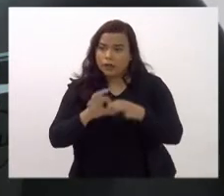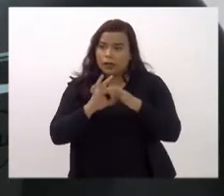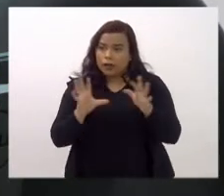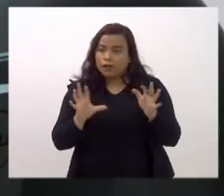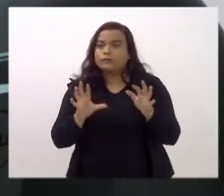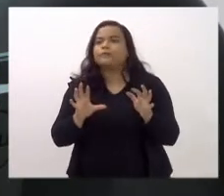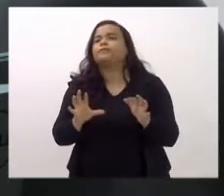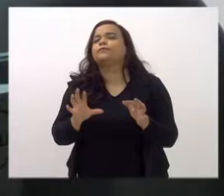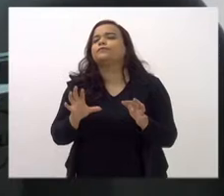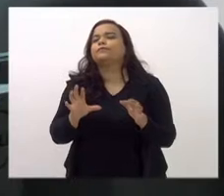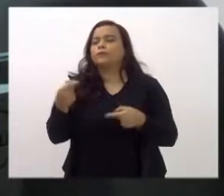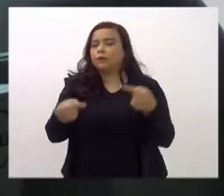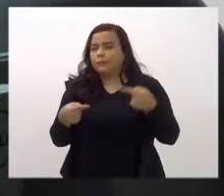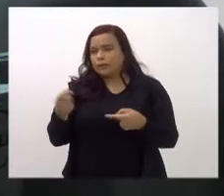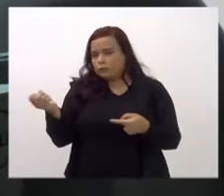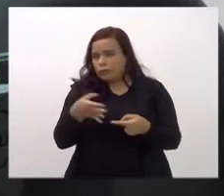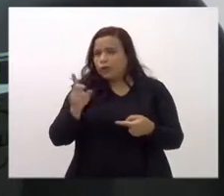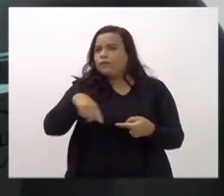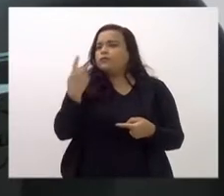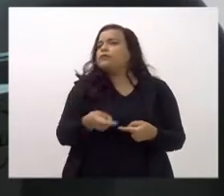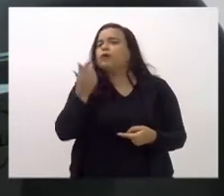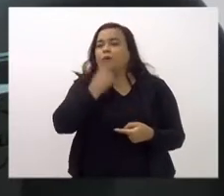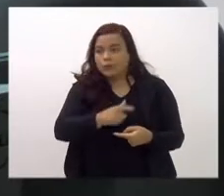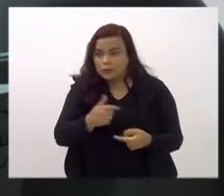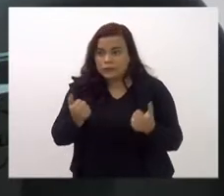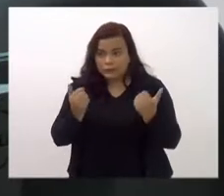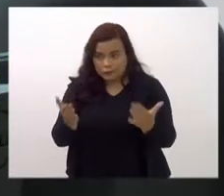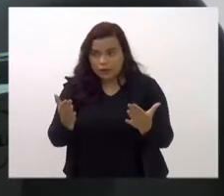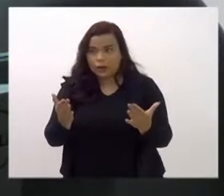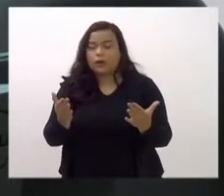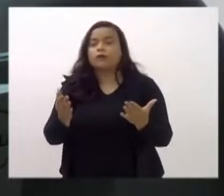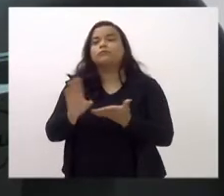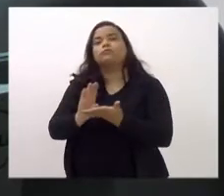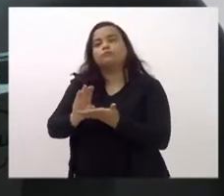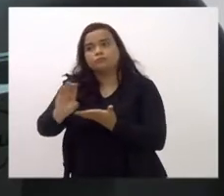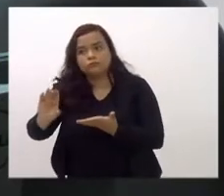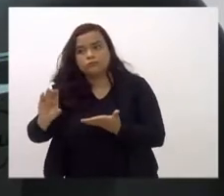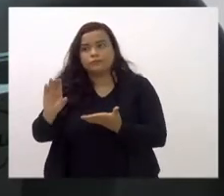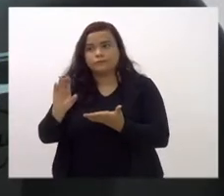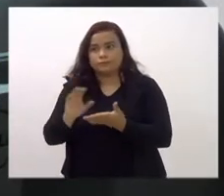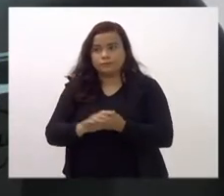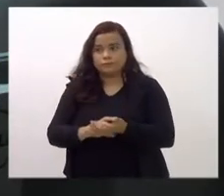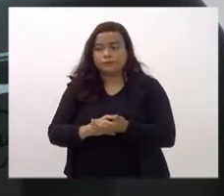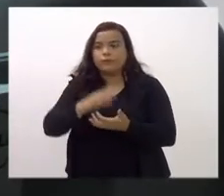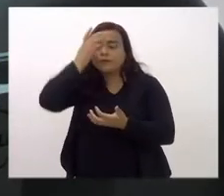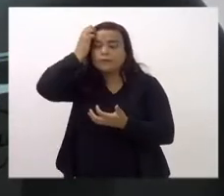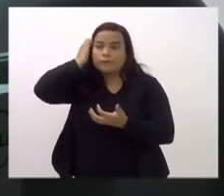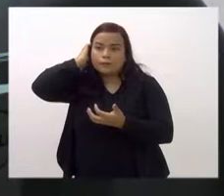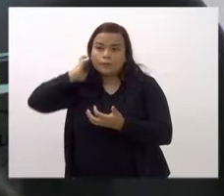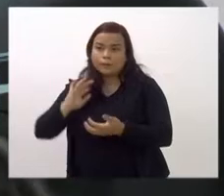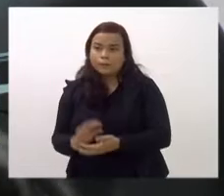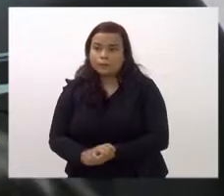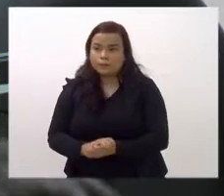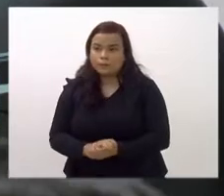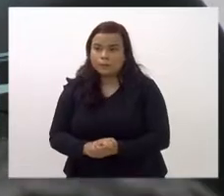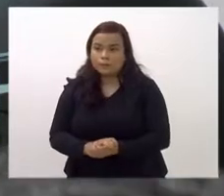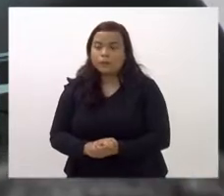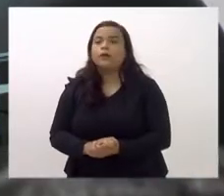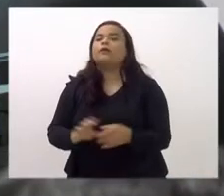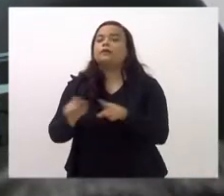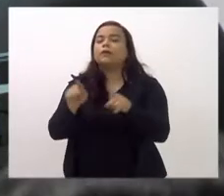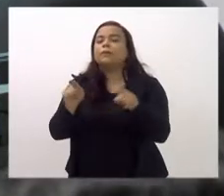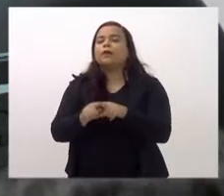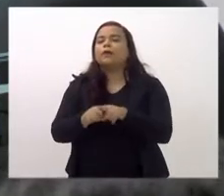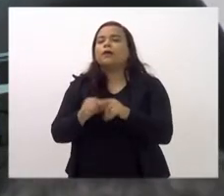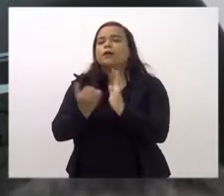num novo debate, a gente possa, através desse financiamento, também ampliar